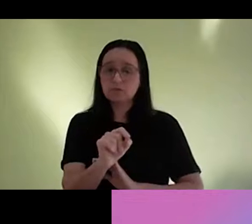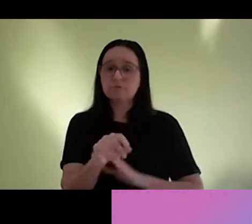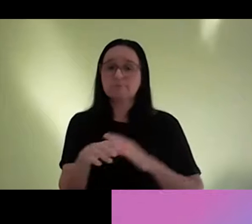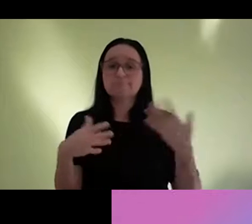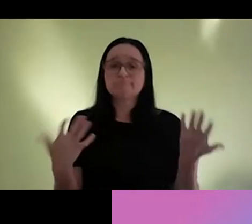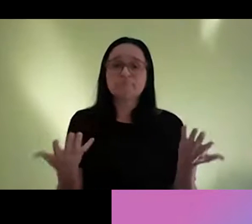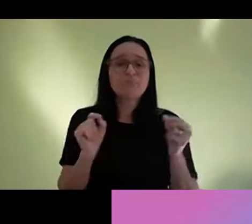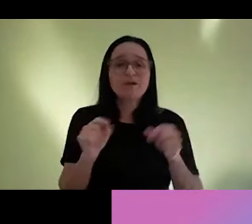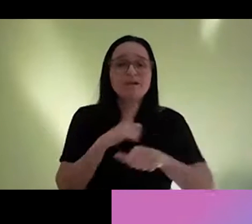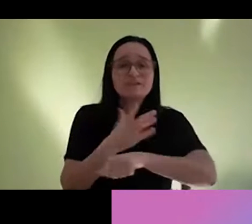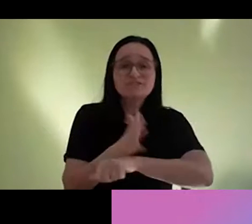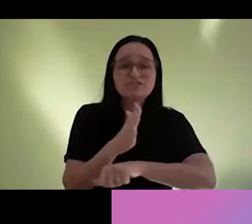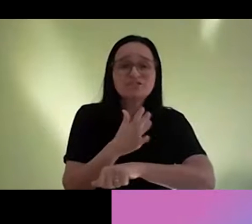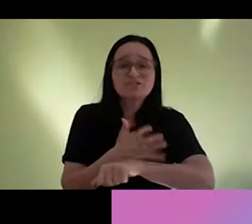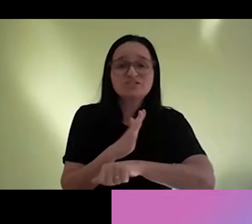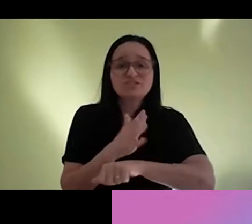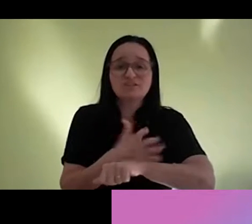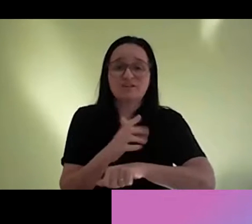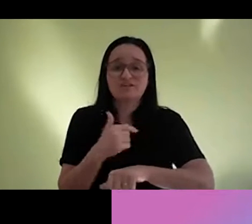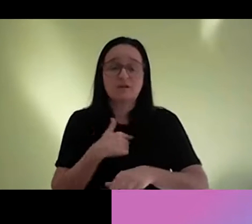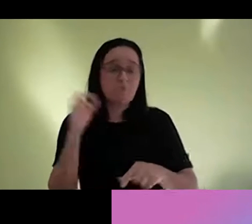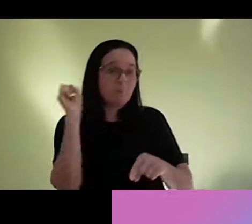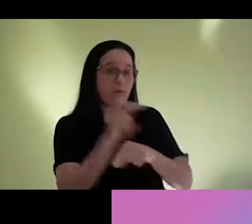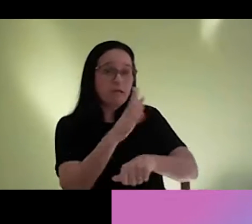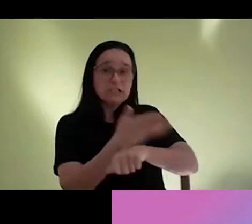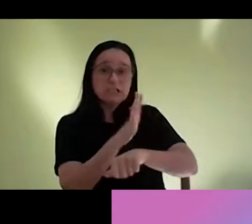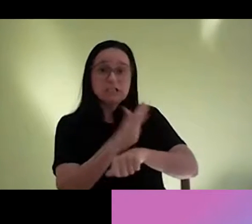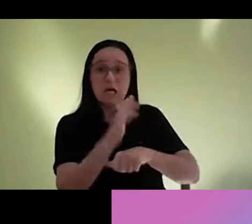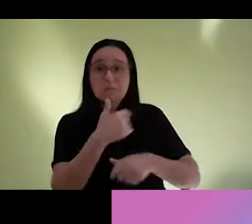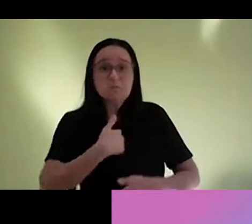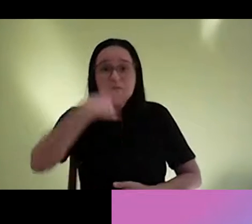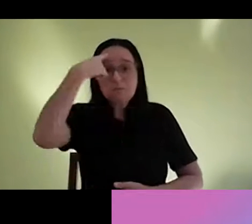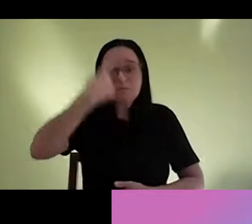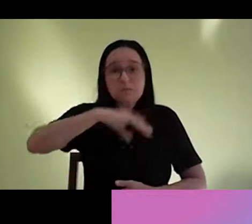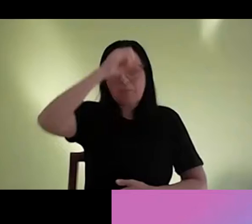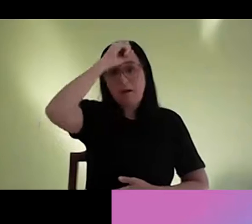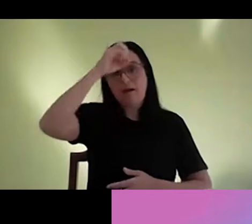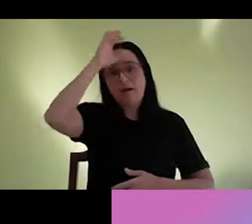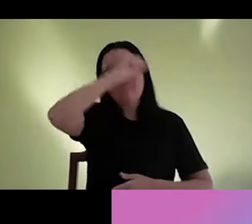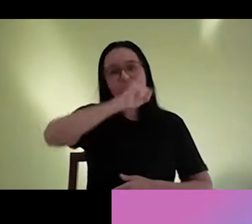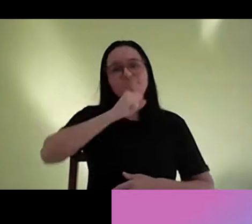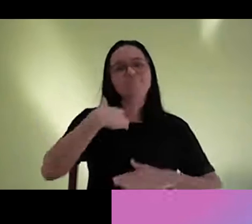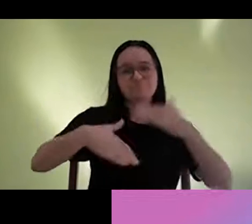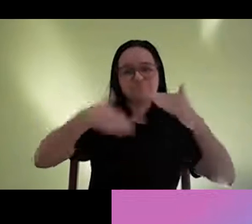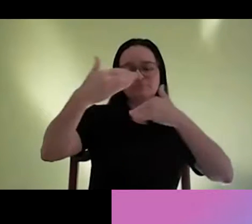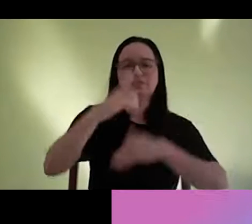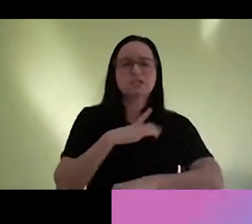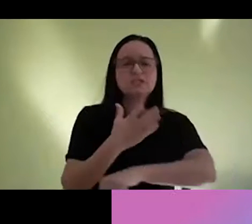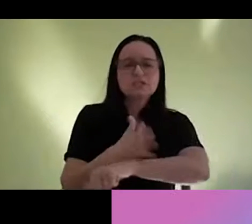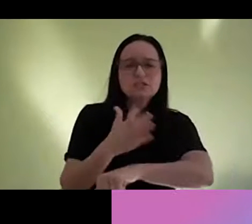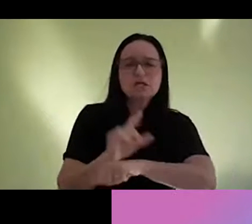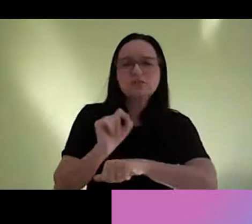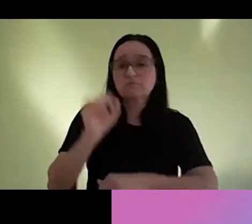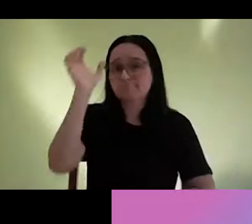estágio eu entrei no estágio sem saber nada então essa minha experiência eu trago até hoje estágio para você se descobrir